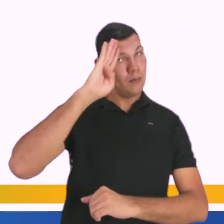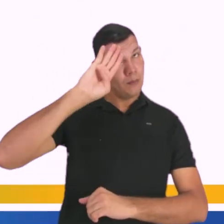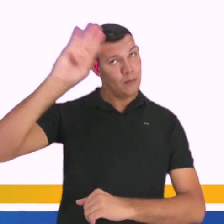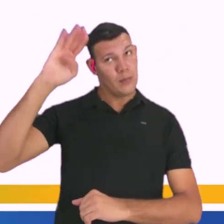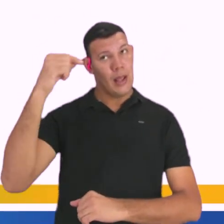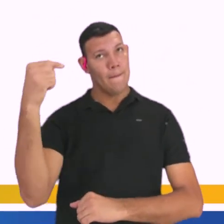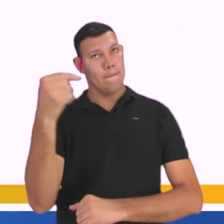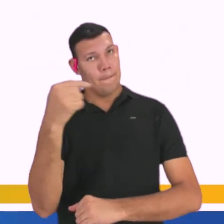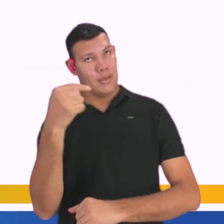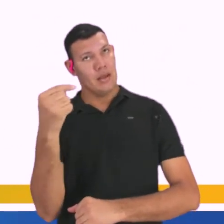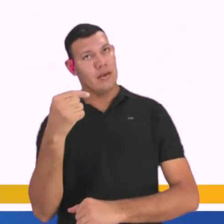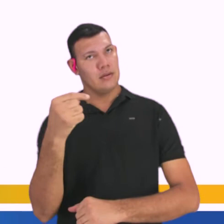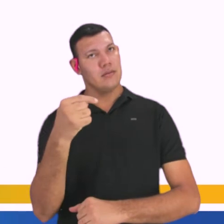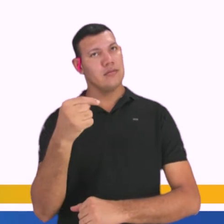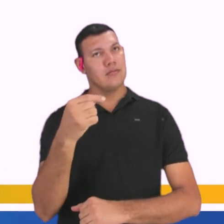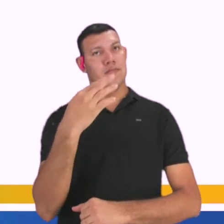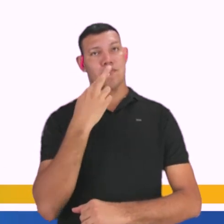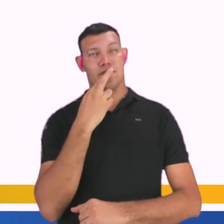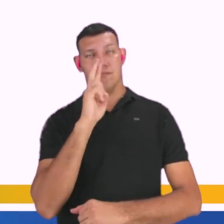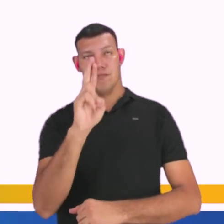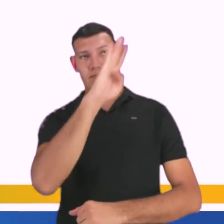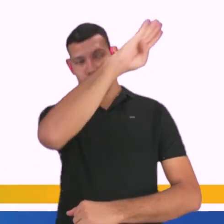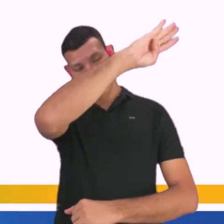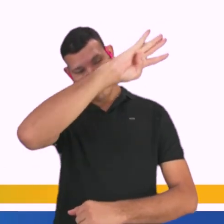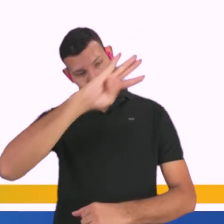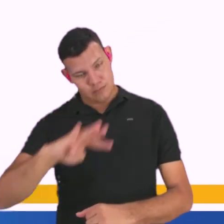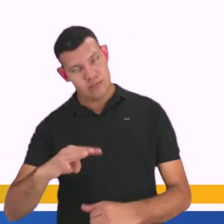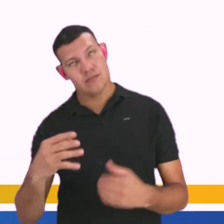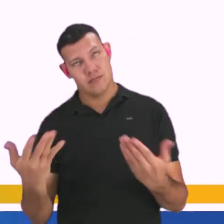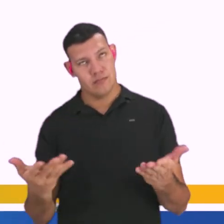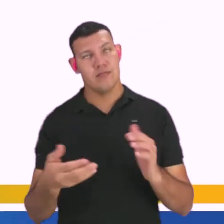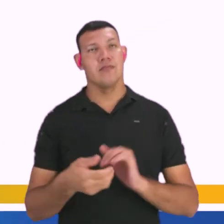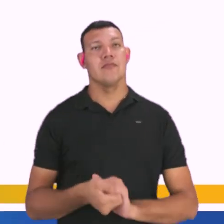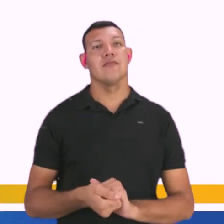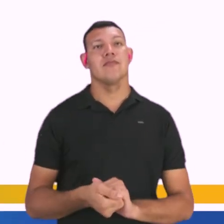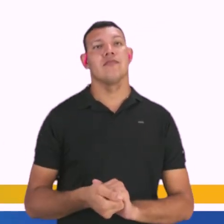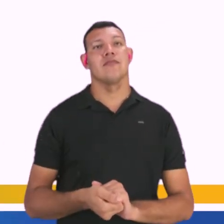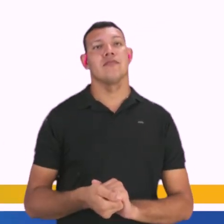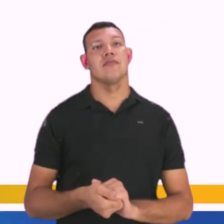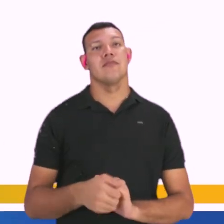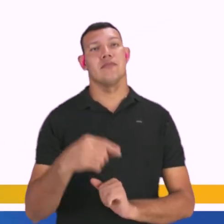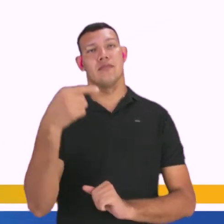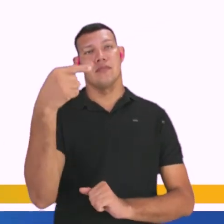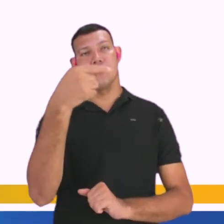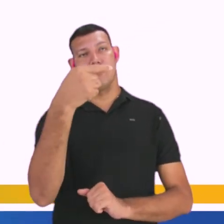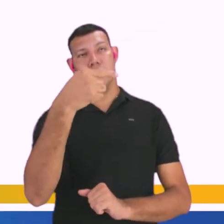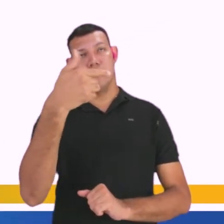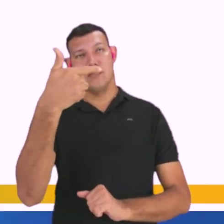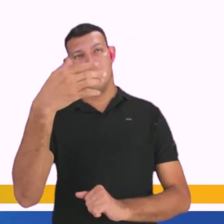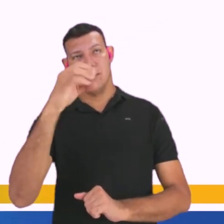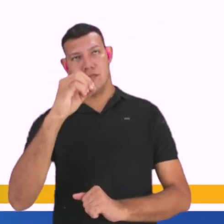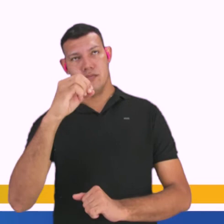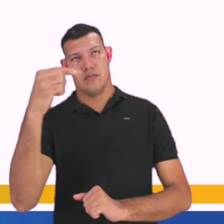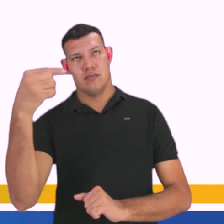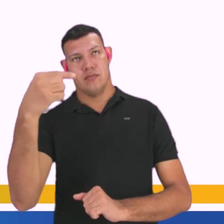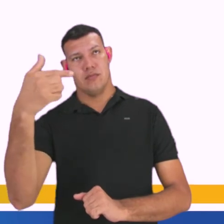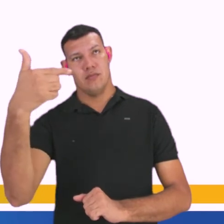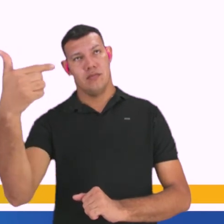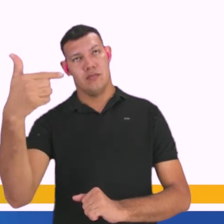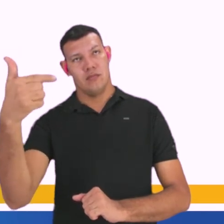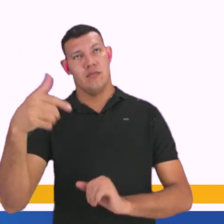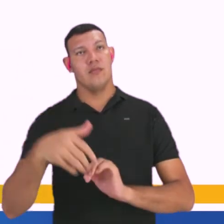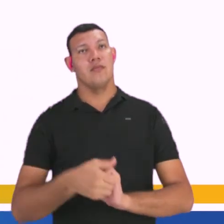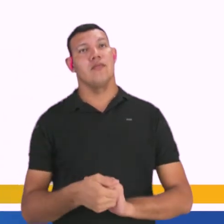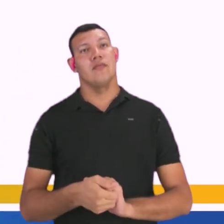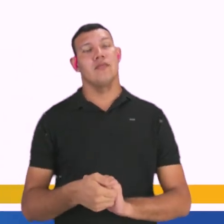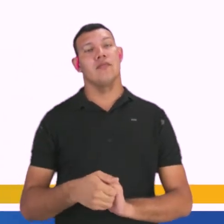menos o produto da Diagonal secundária e é nós vamos ter os valores menos 20 e menos 22